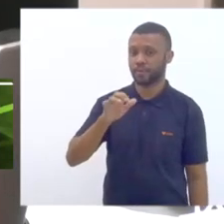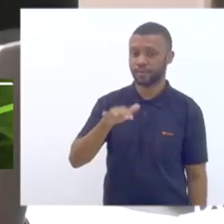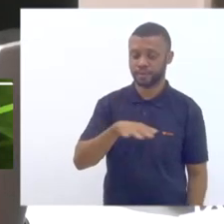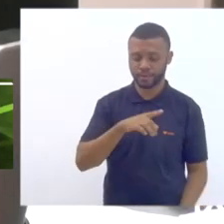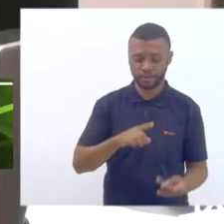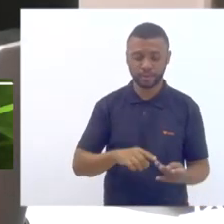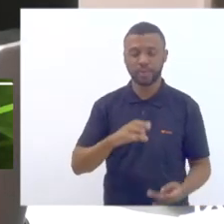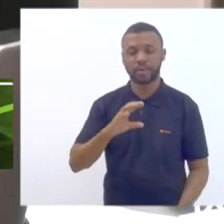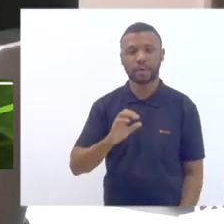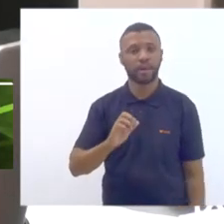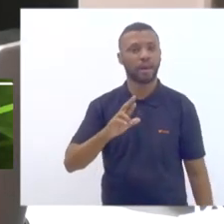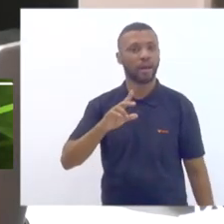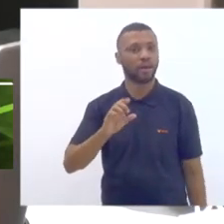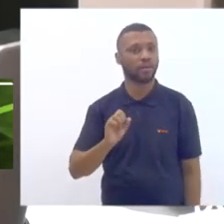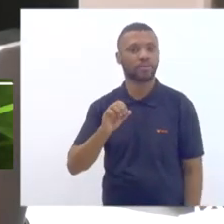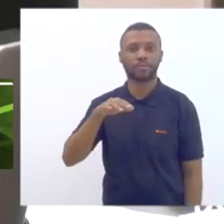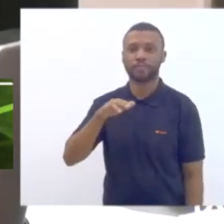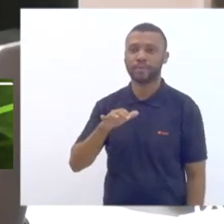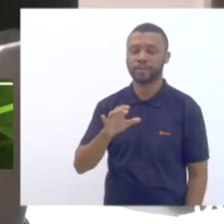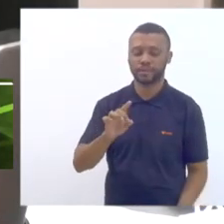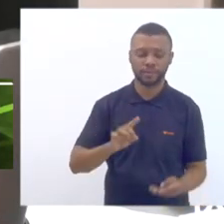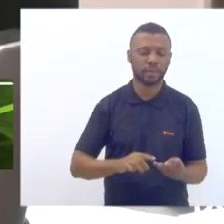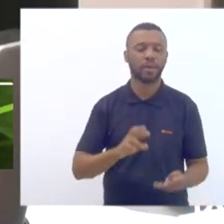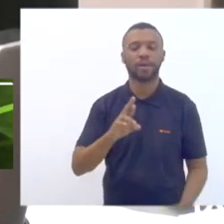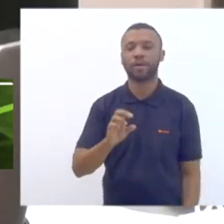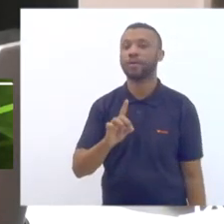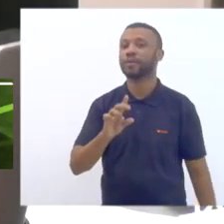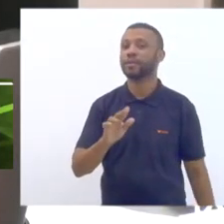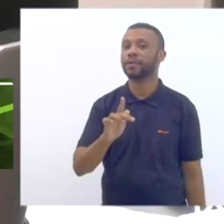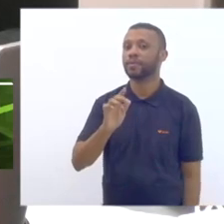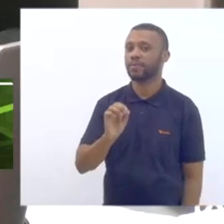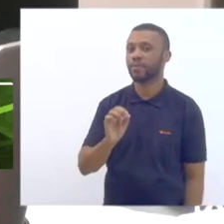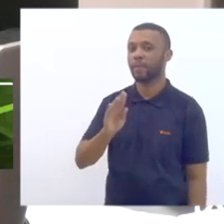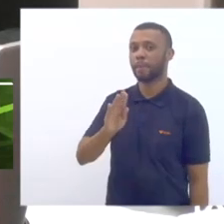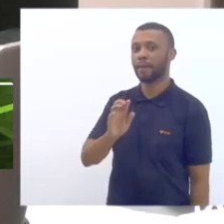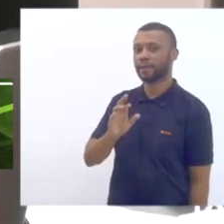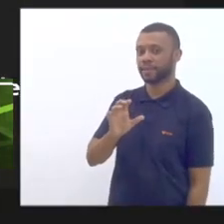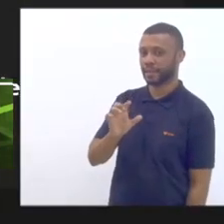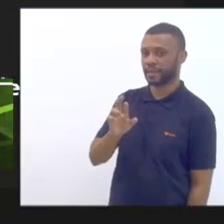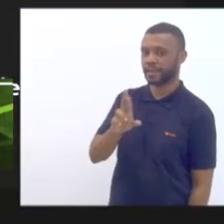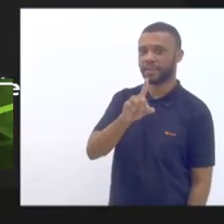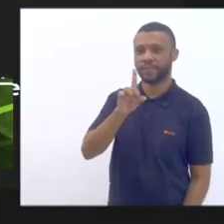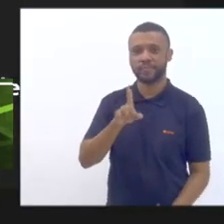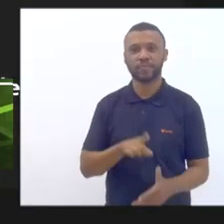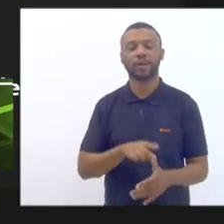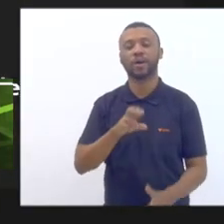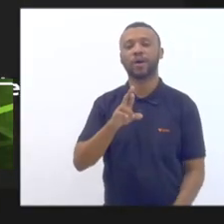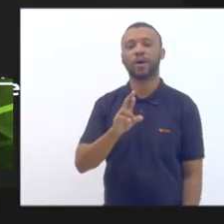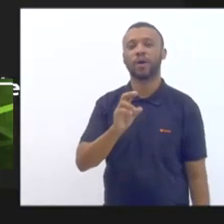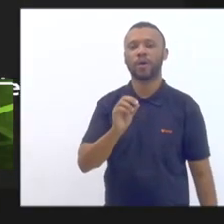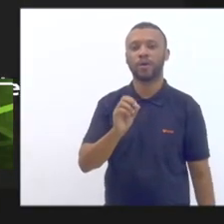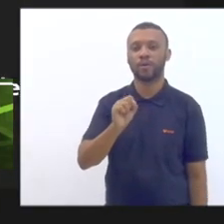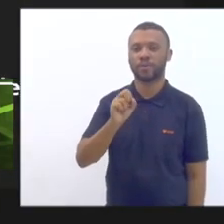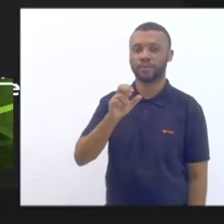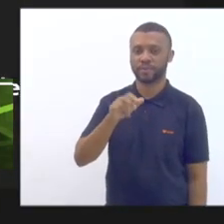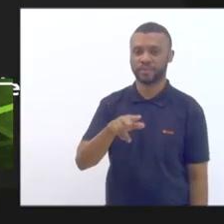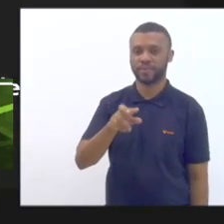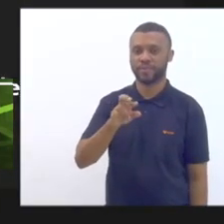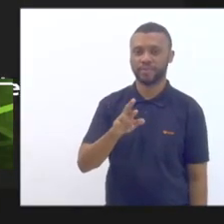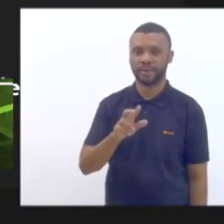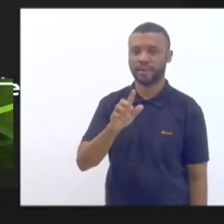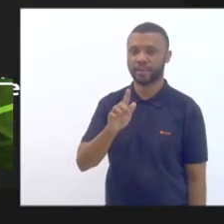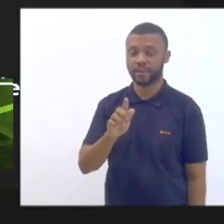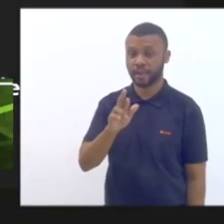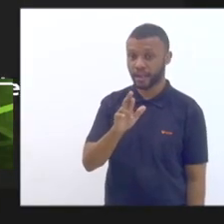Carlos Mink, Rodrigo Bacelar e Rosenberg Reis, membros efetivos,